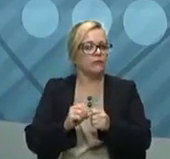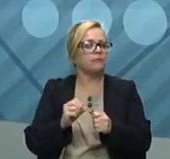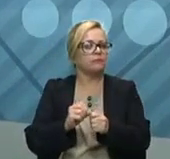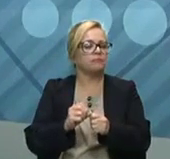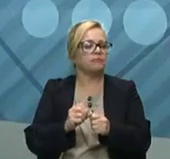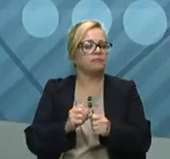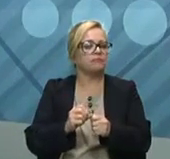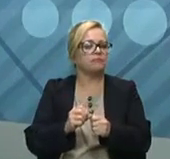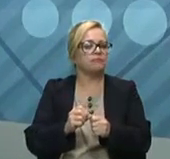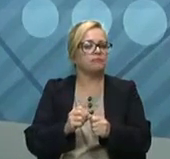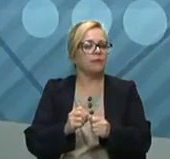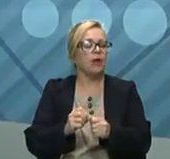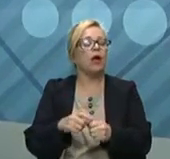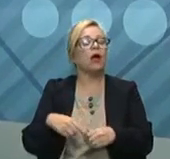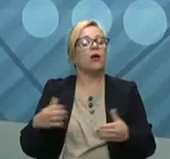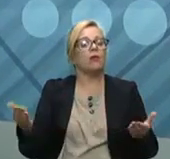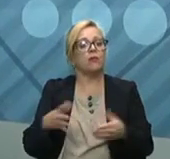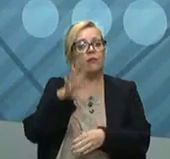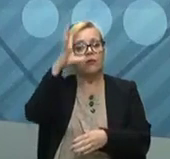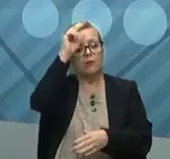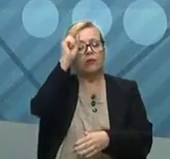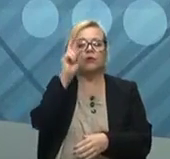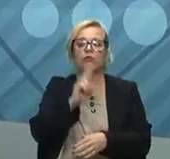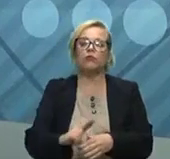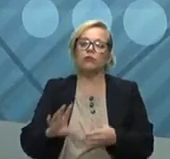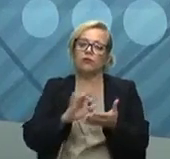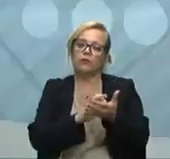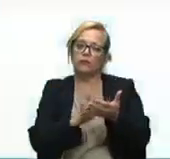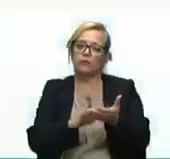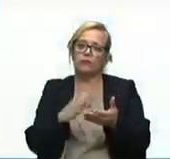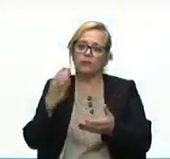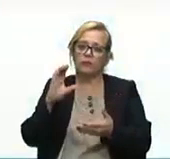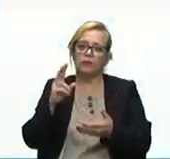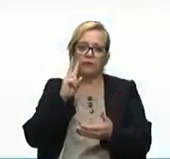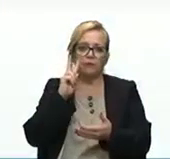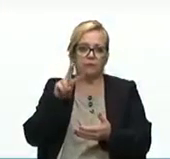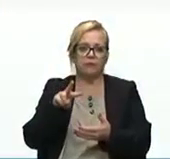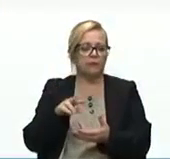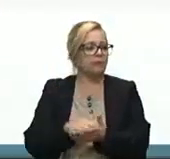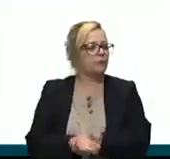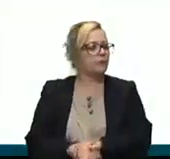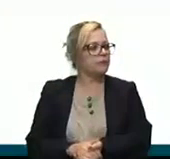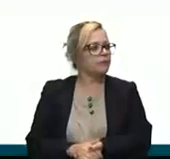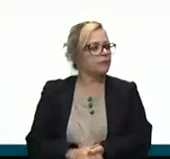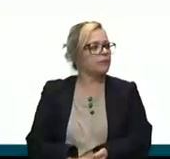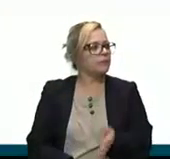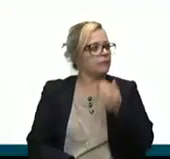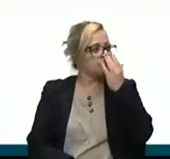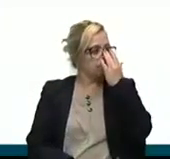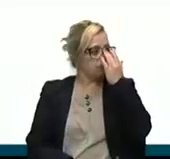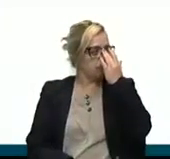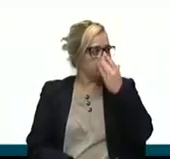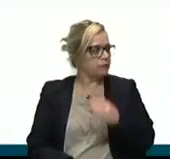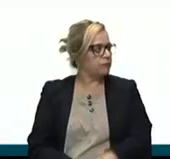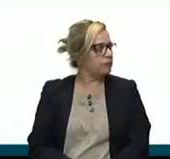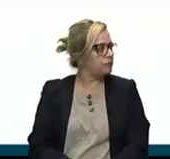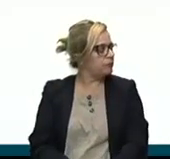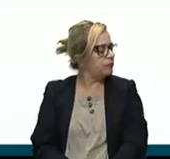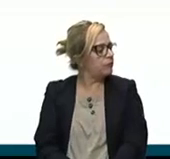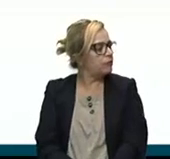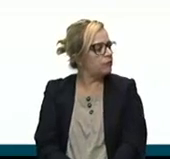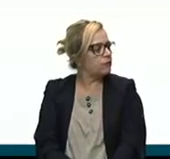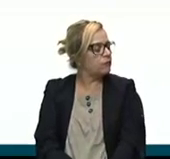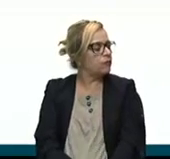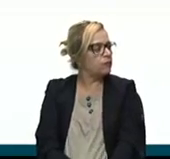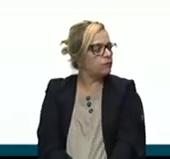Então, vamos aprender a calcular utilizando a calculadora científica. Acompanhe no quadro. Então, a primeira coisa que você